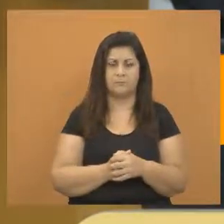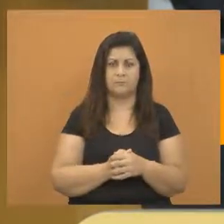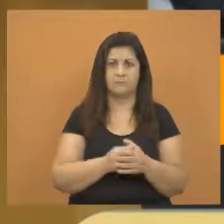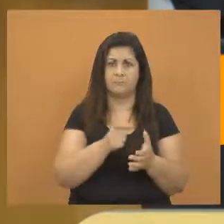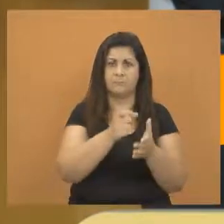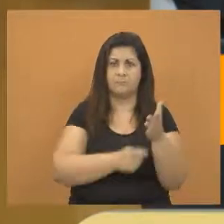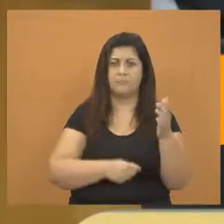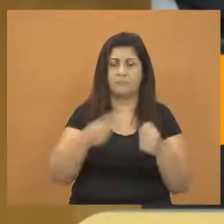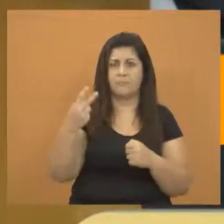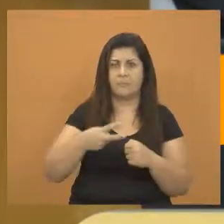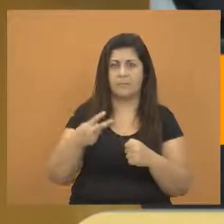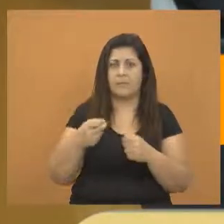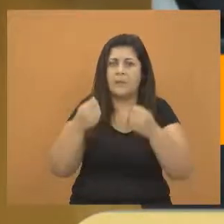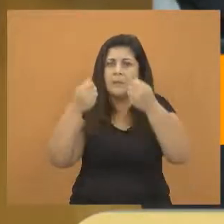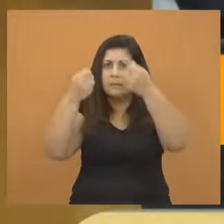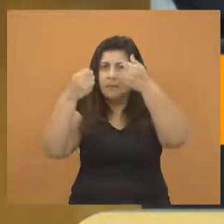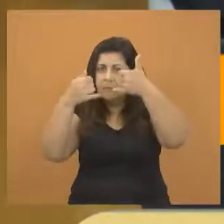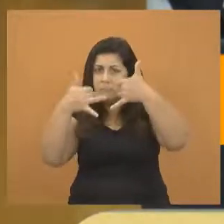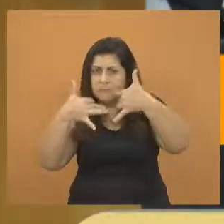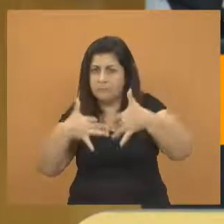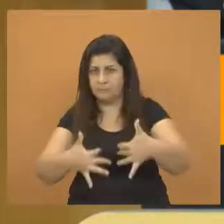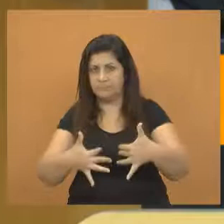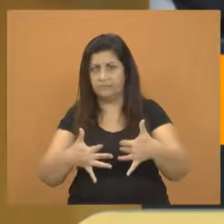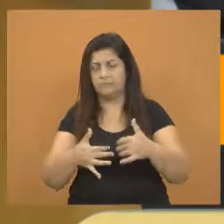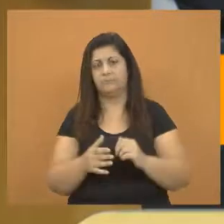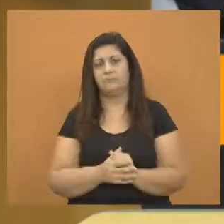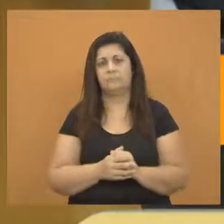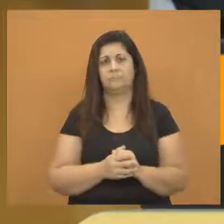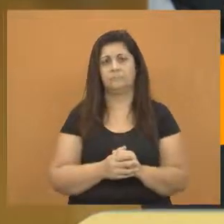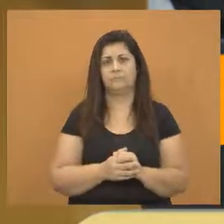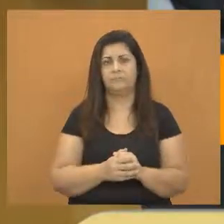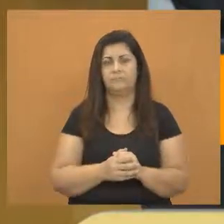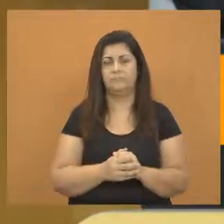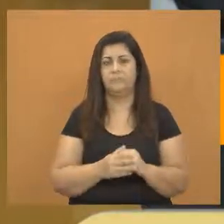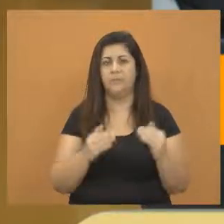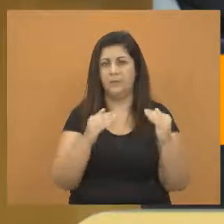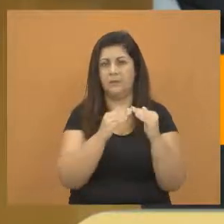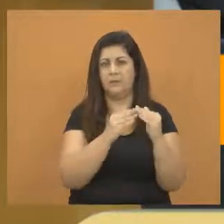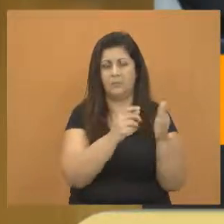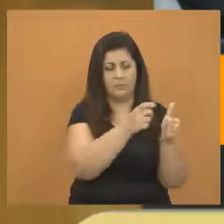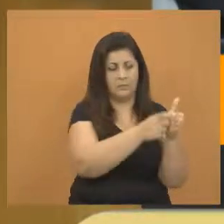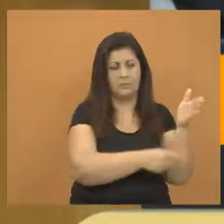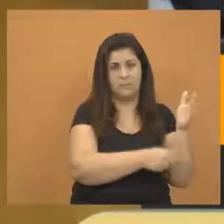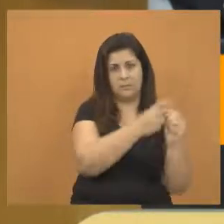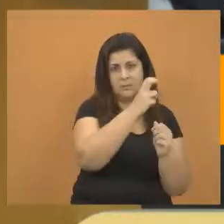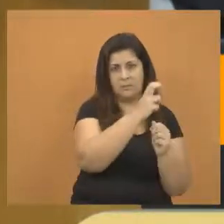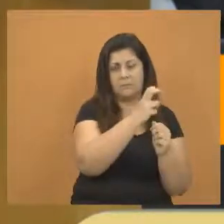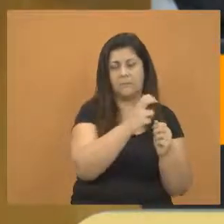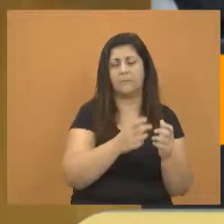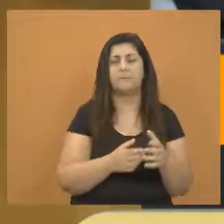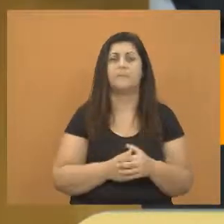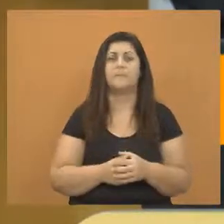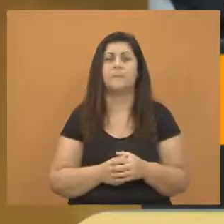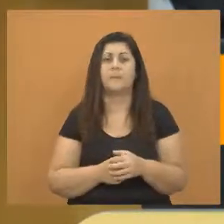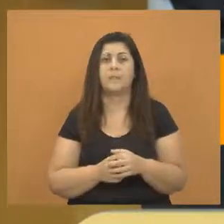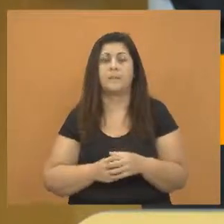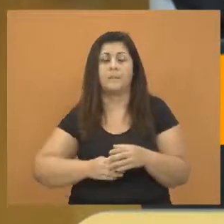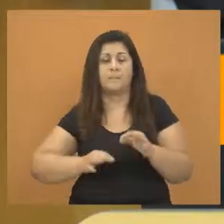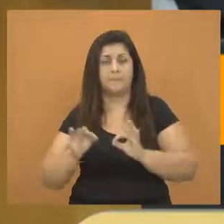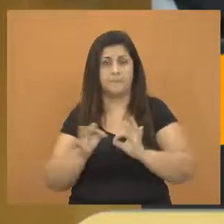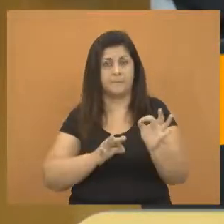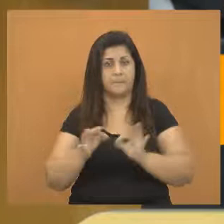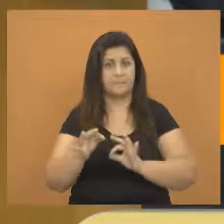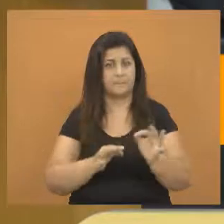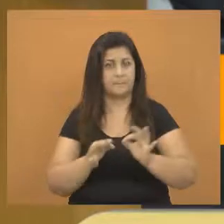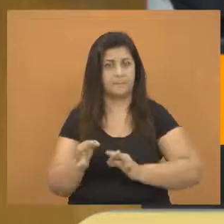2º. O detalhamento a que se refere o inciso 5º do parágrafo 1º deste artigo foi estabelecido